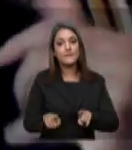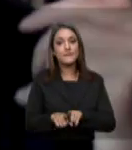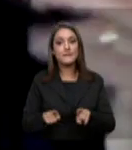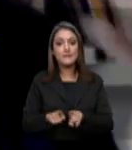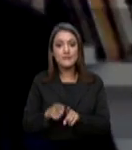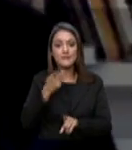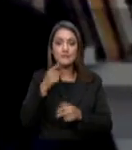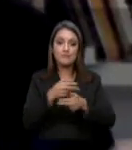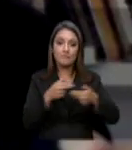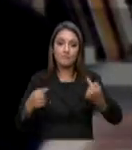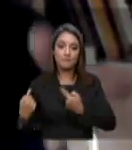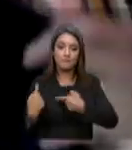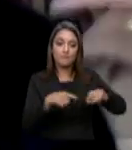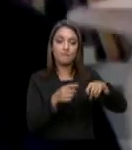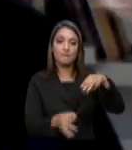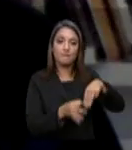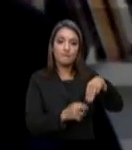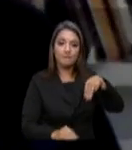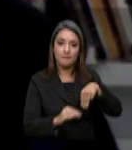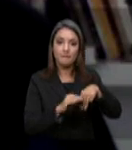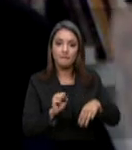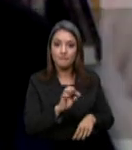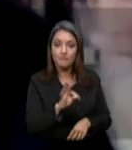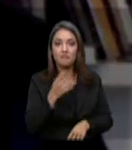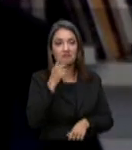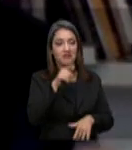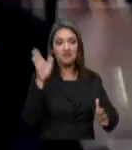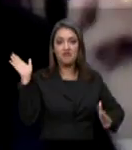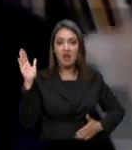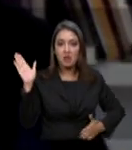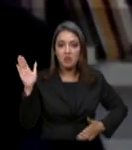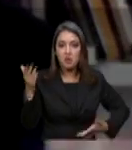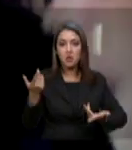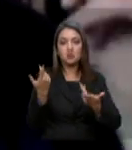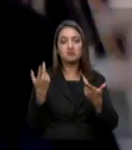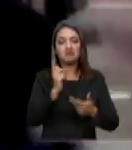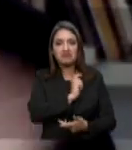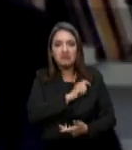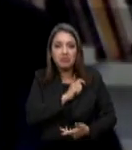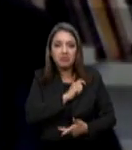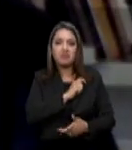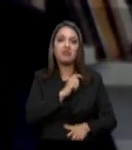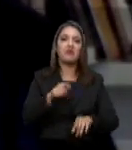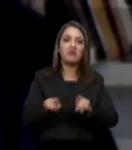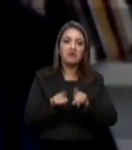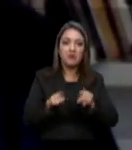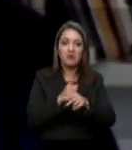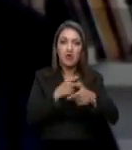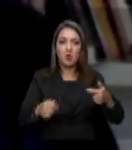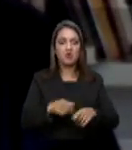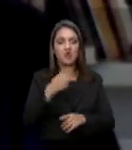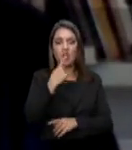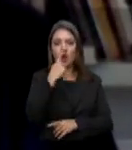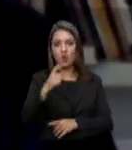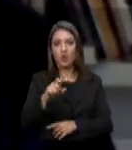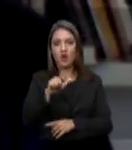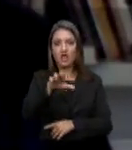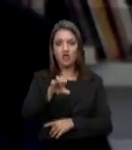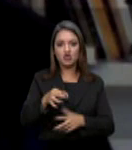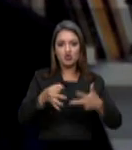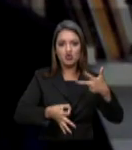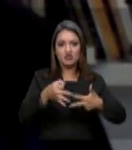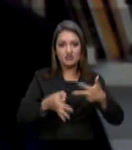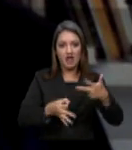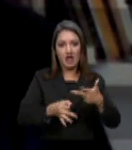julho as pessoas condomínios dessa curte comandos de marginais cretinos isso olha bicho do Poder Judiciário e